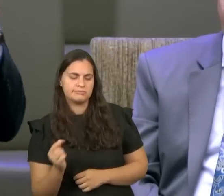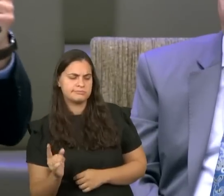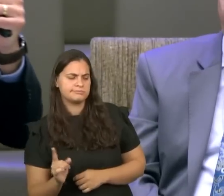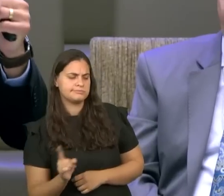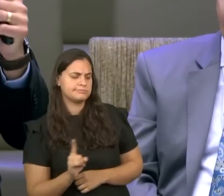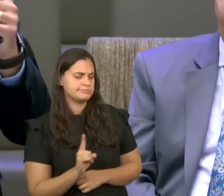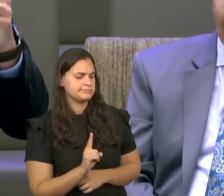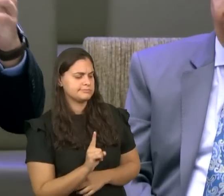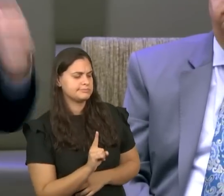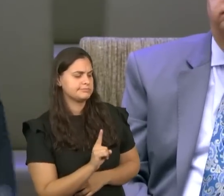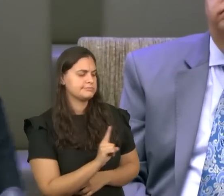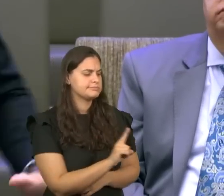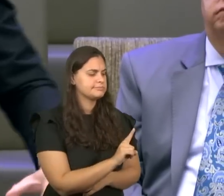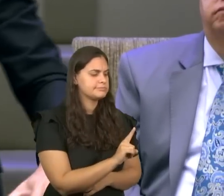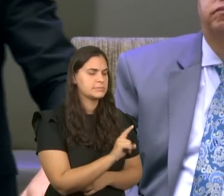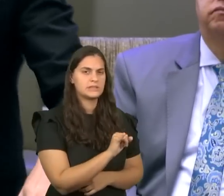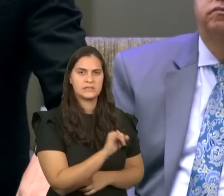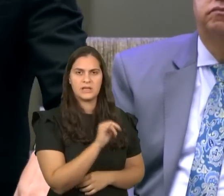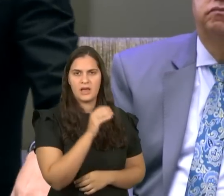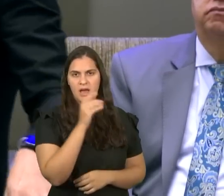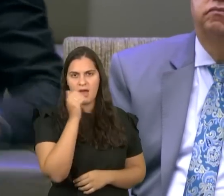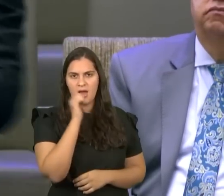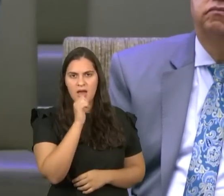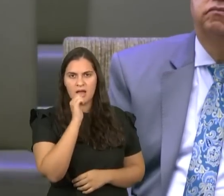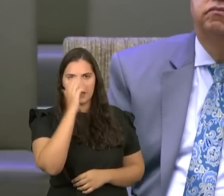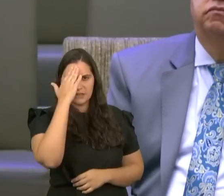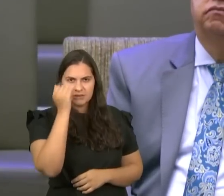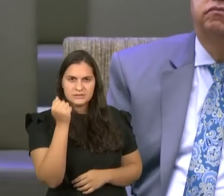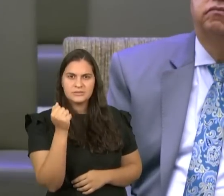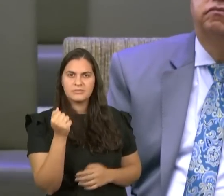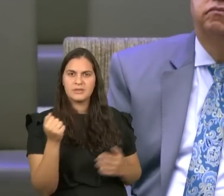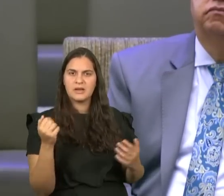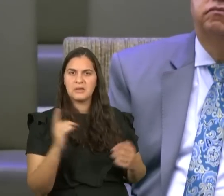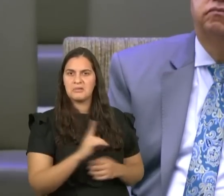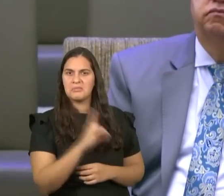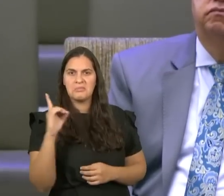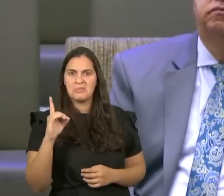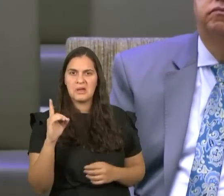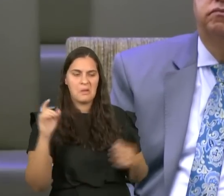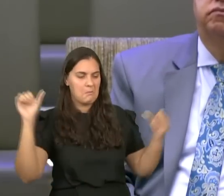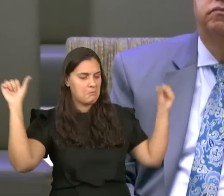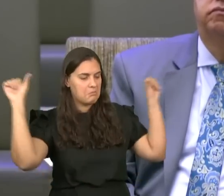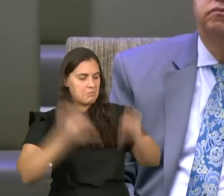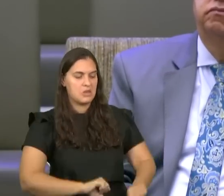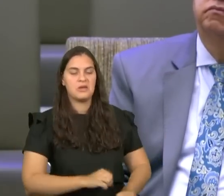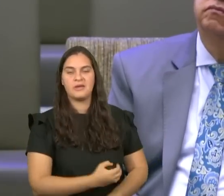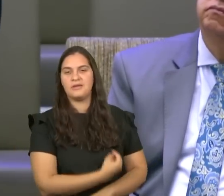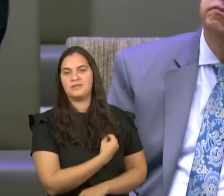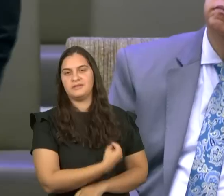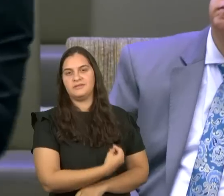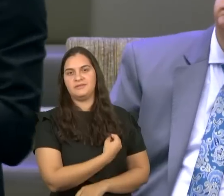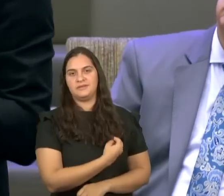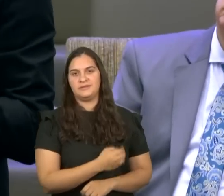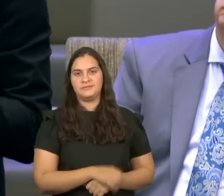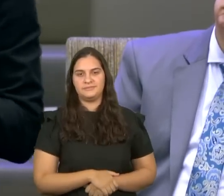se eu soubesse com a perspectiva de que aquele dia seria o pior dia da sua vida